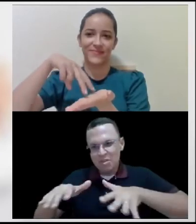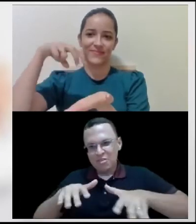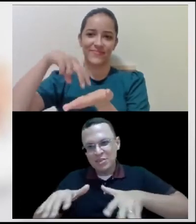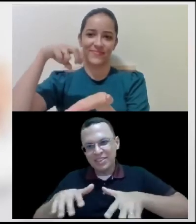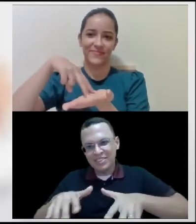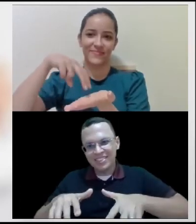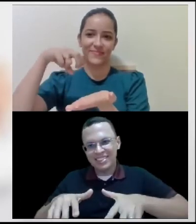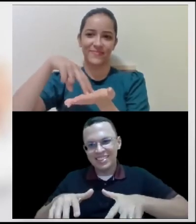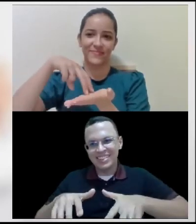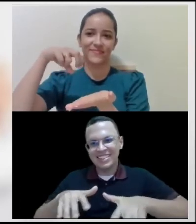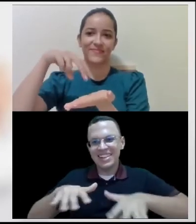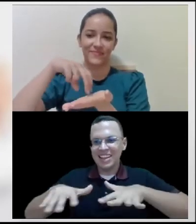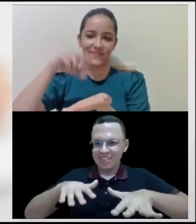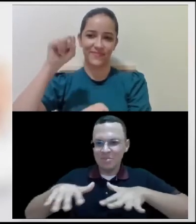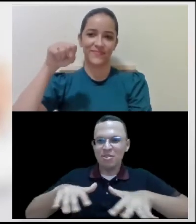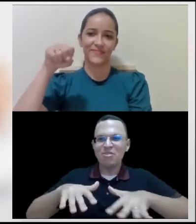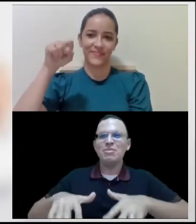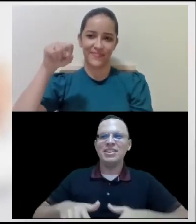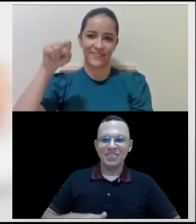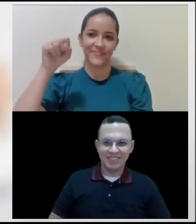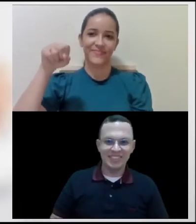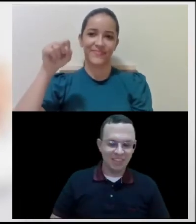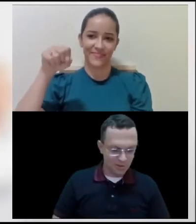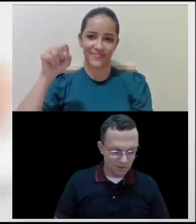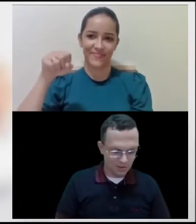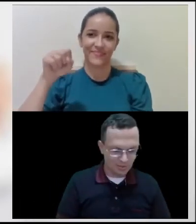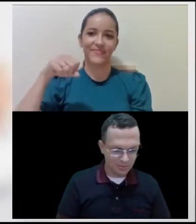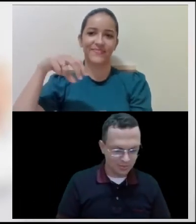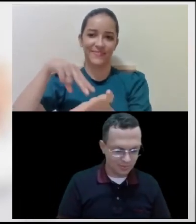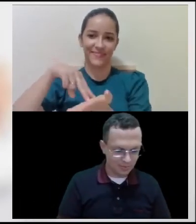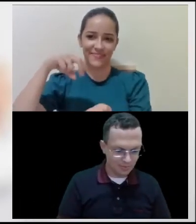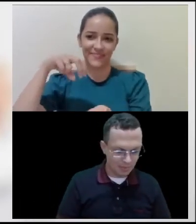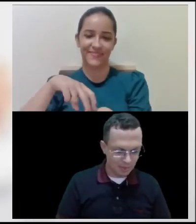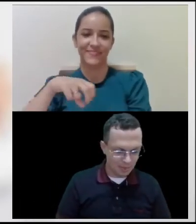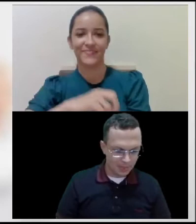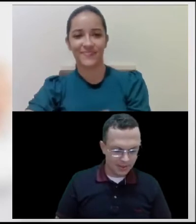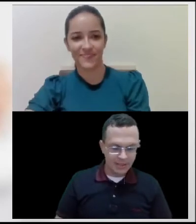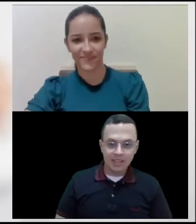já tem movimento, certo? Tem movimento. Ótimo.